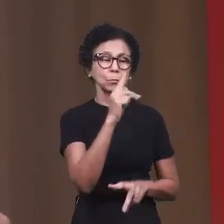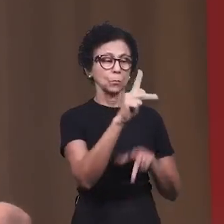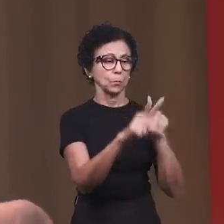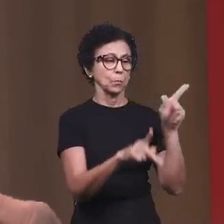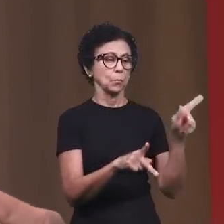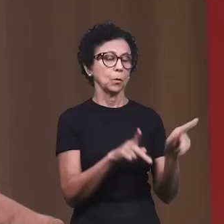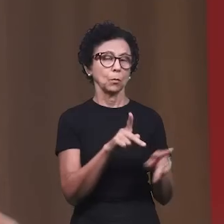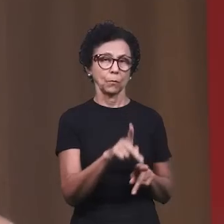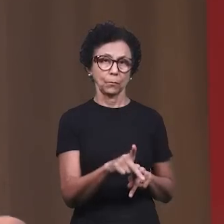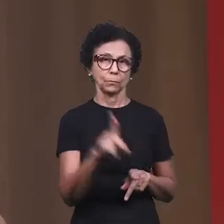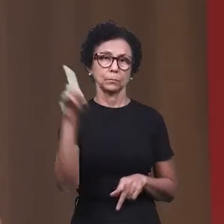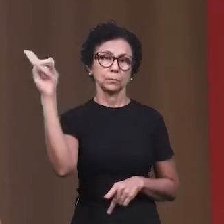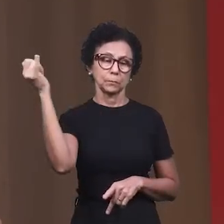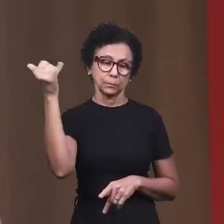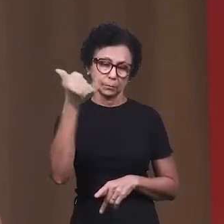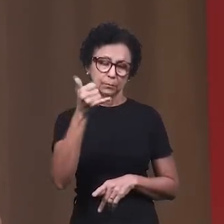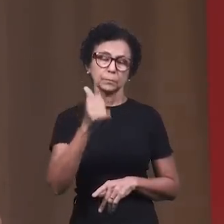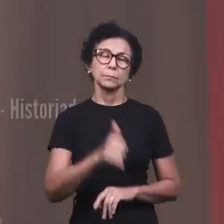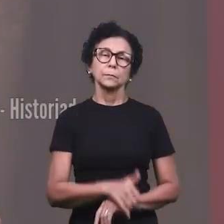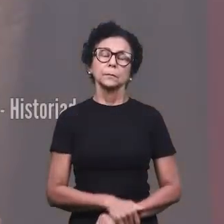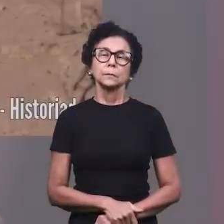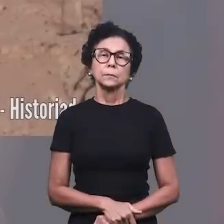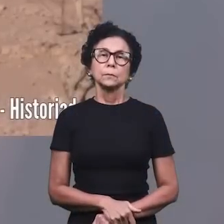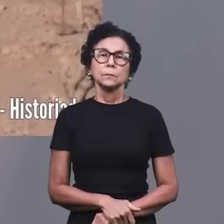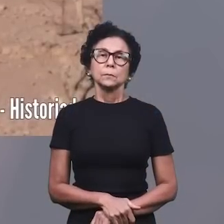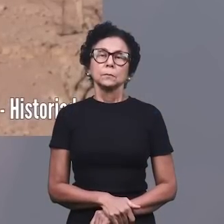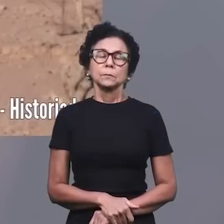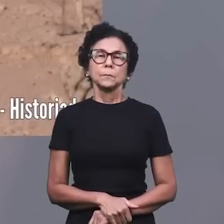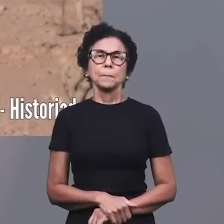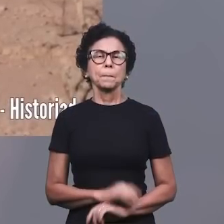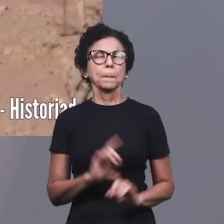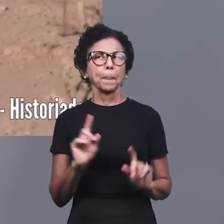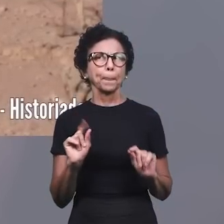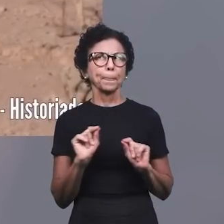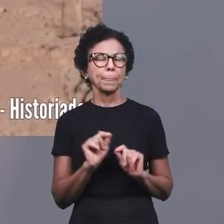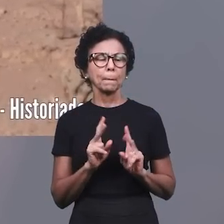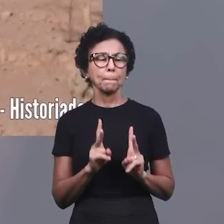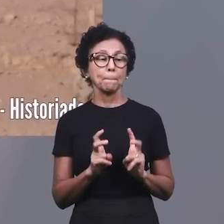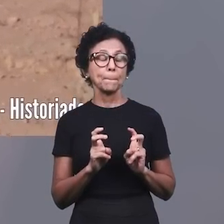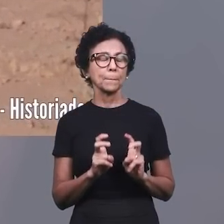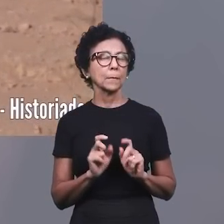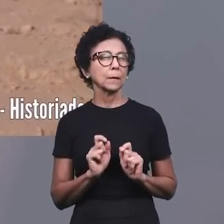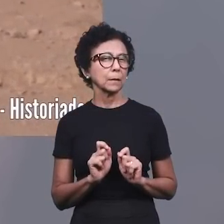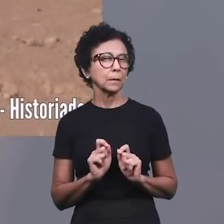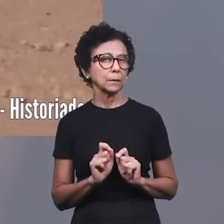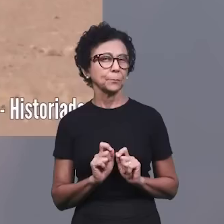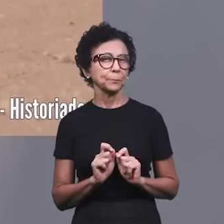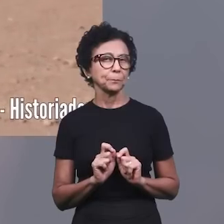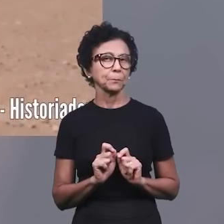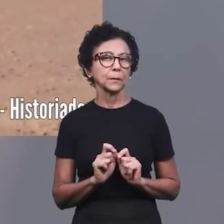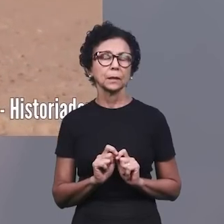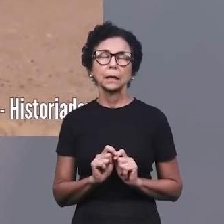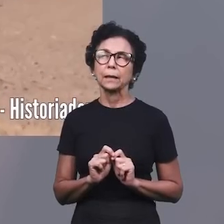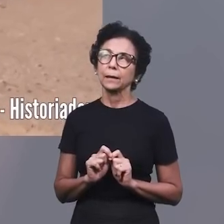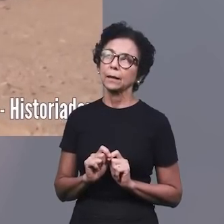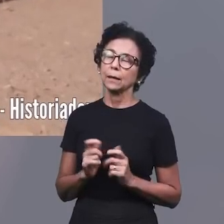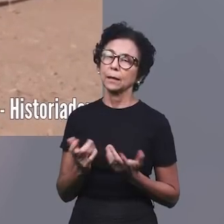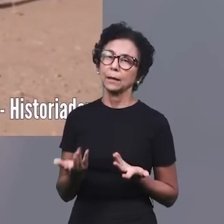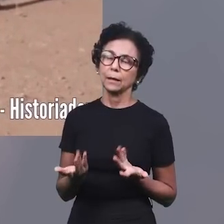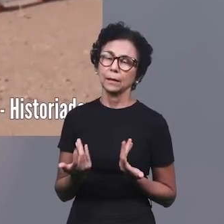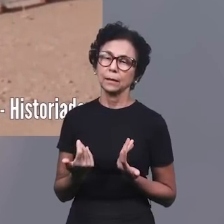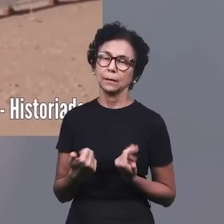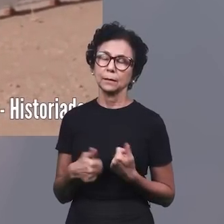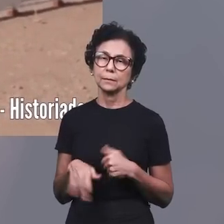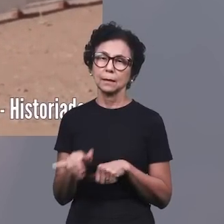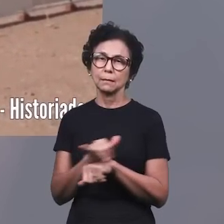querer falar com um povo, né? E percebemos, observamos que essa